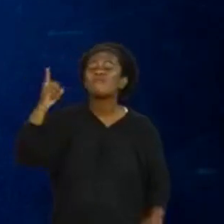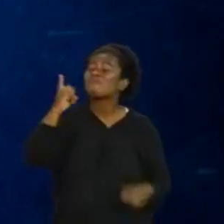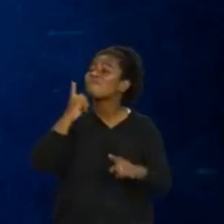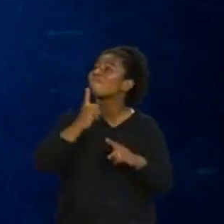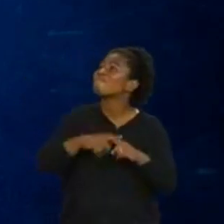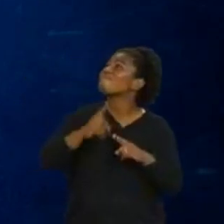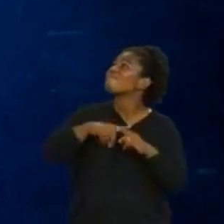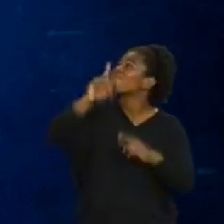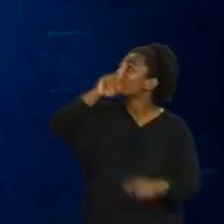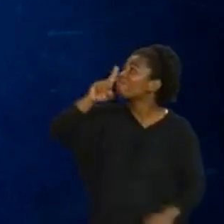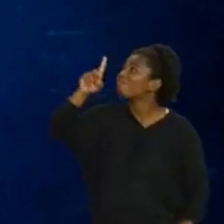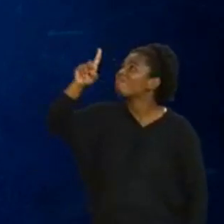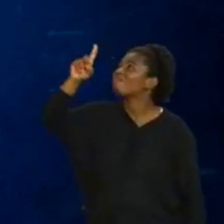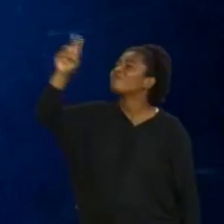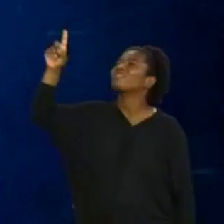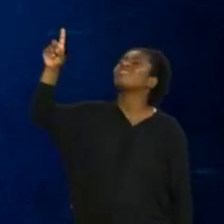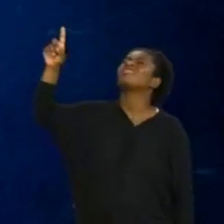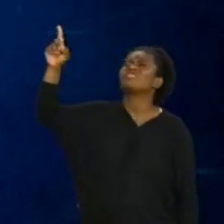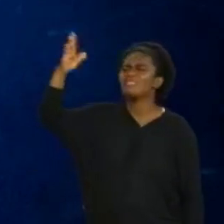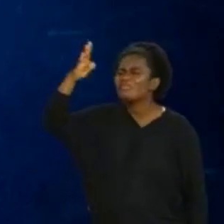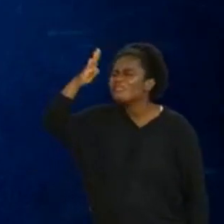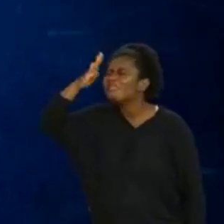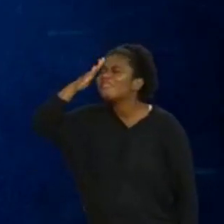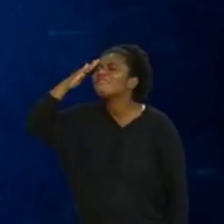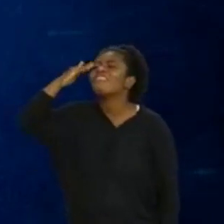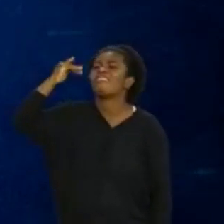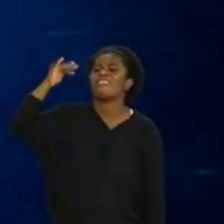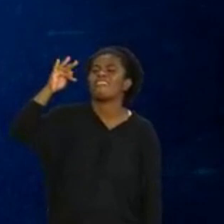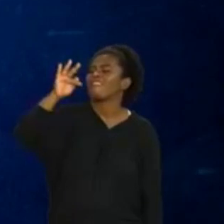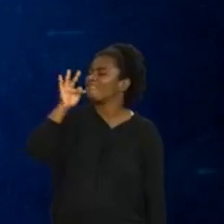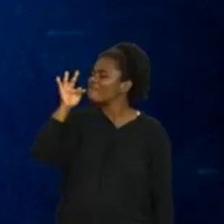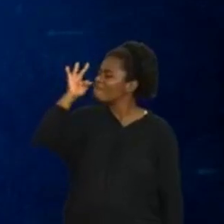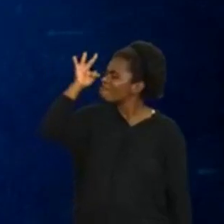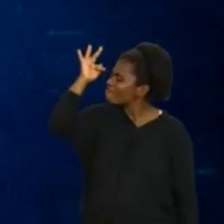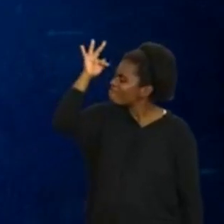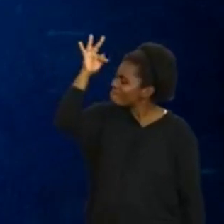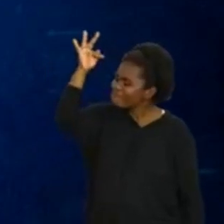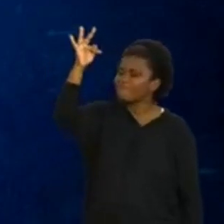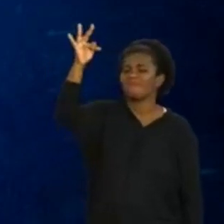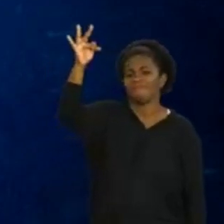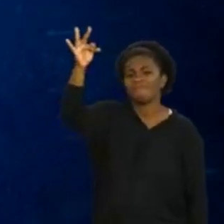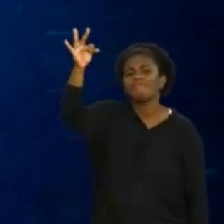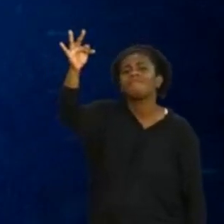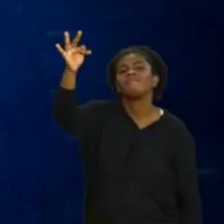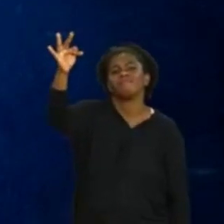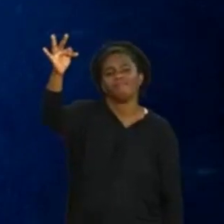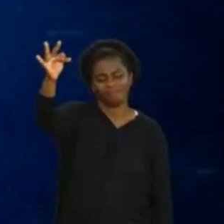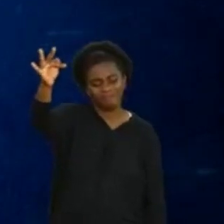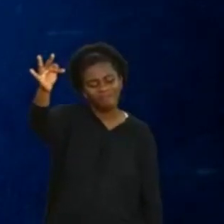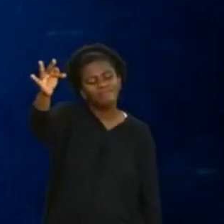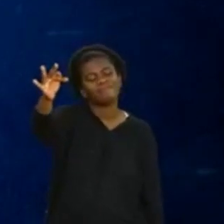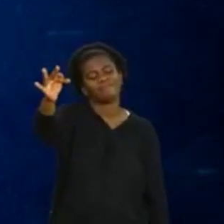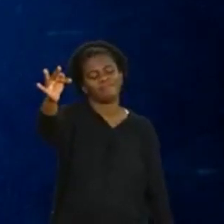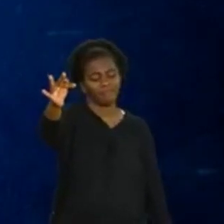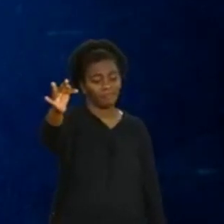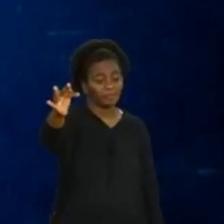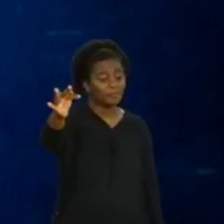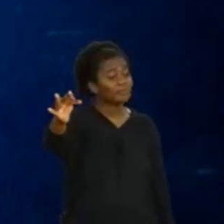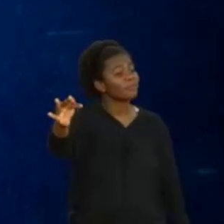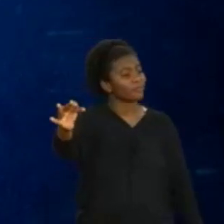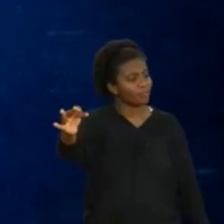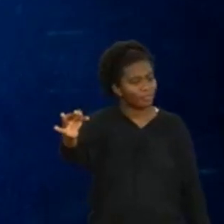Pois só eu sei do amanhã.